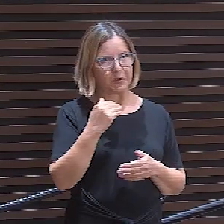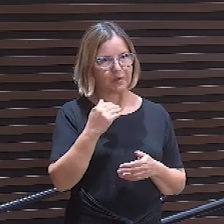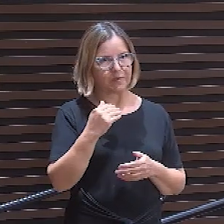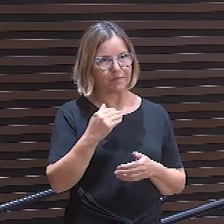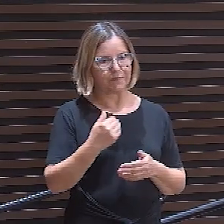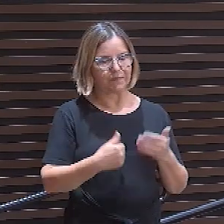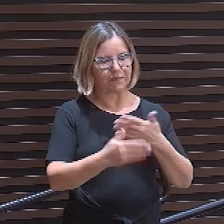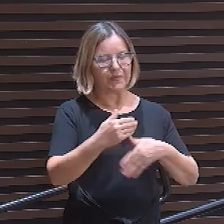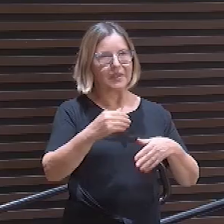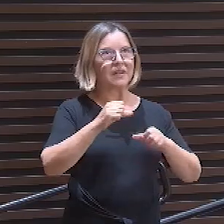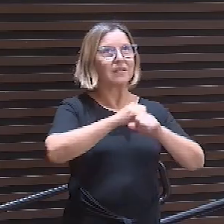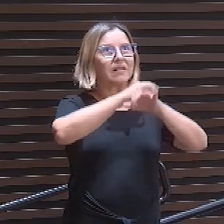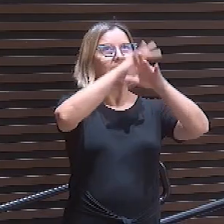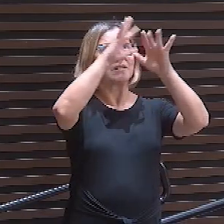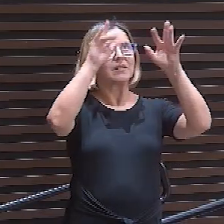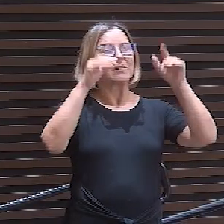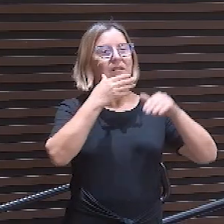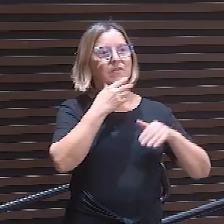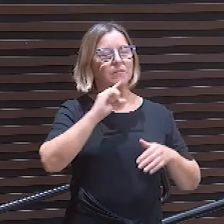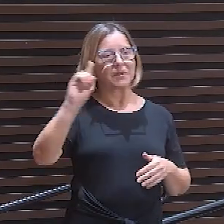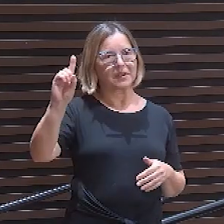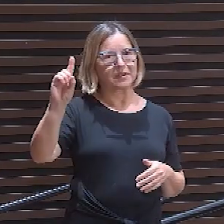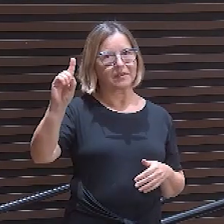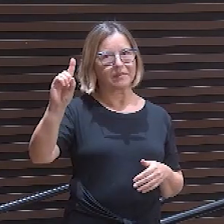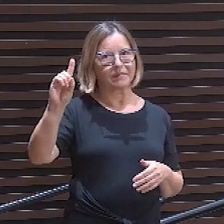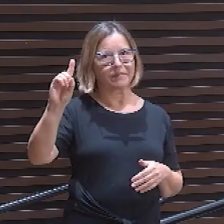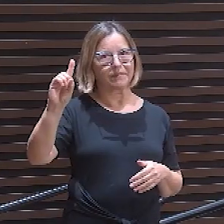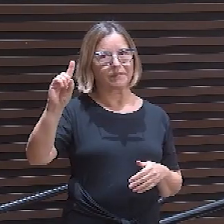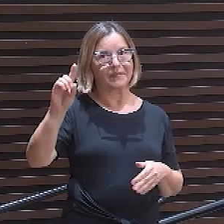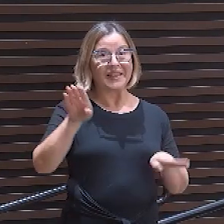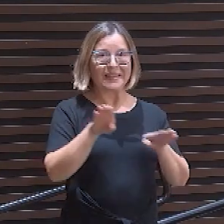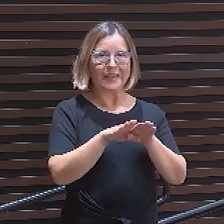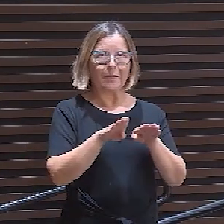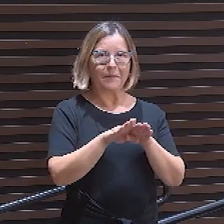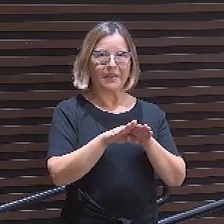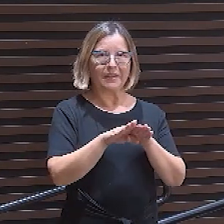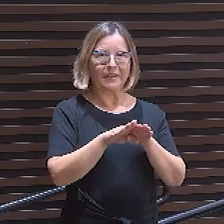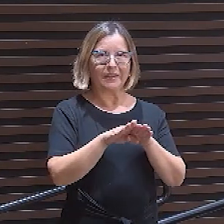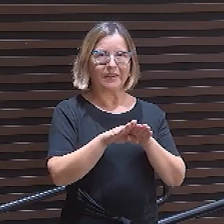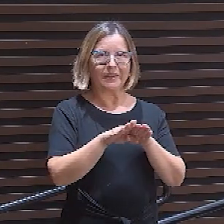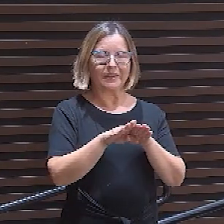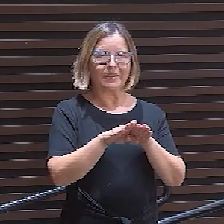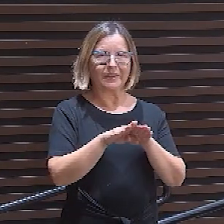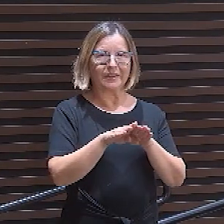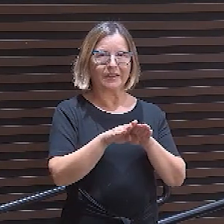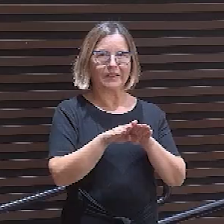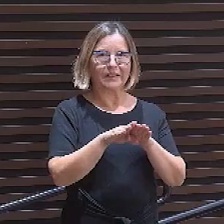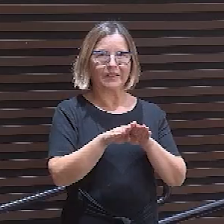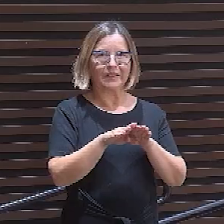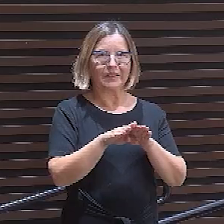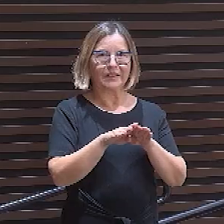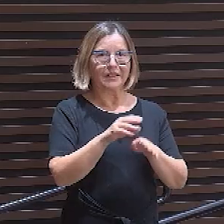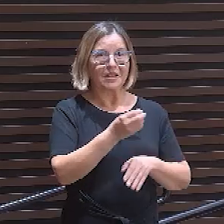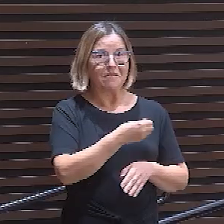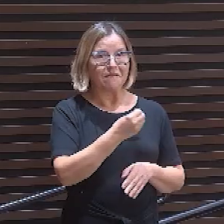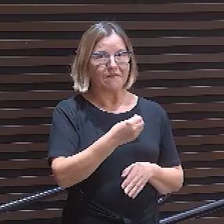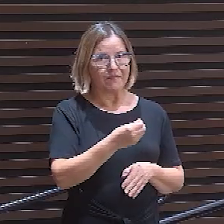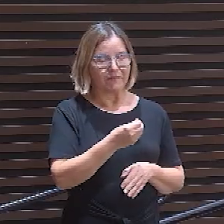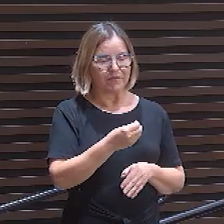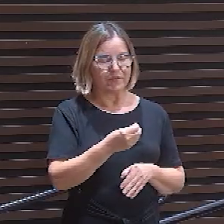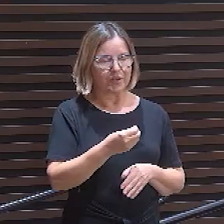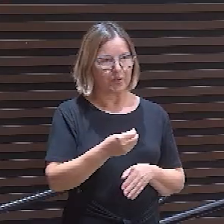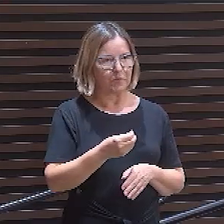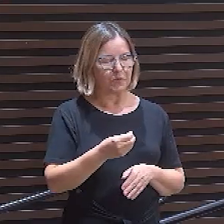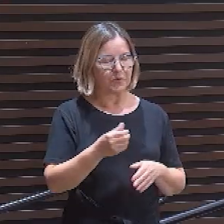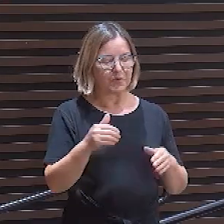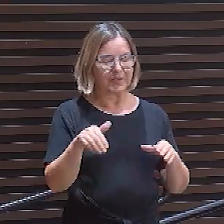do Pai, assim também andemos em novidade de vida. O